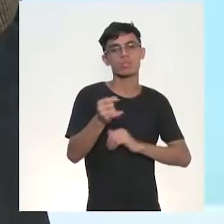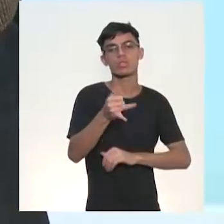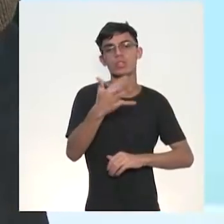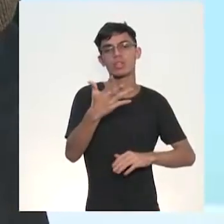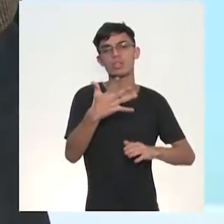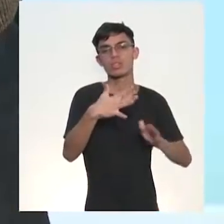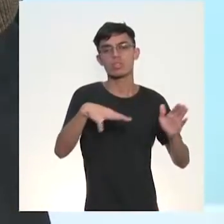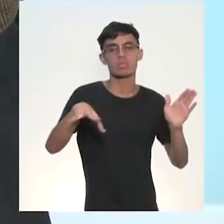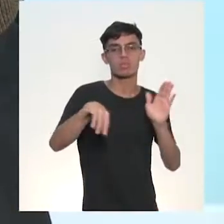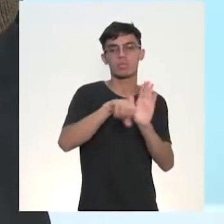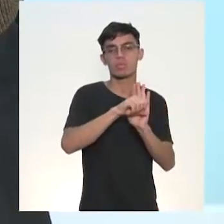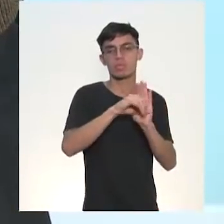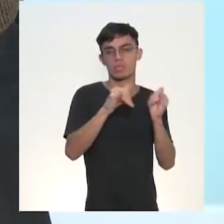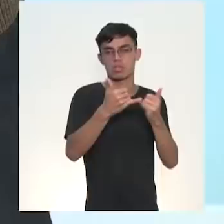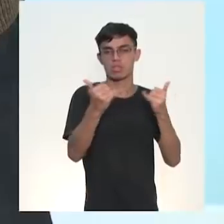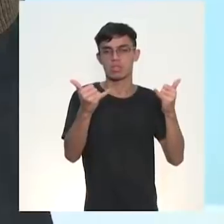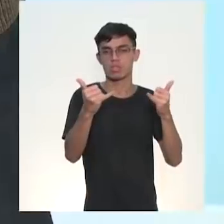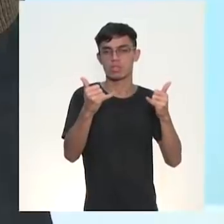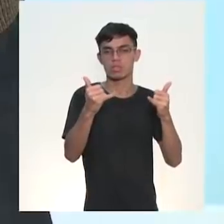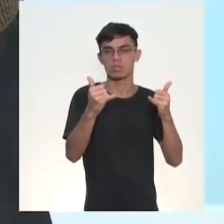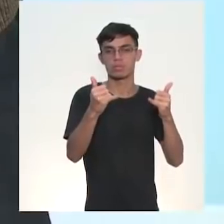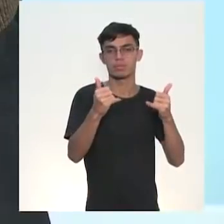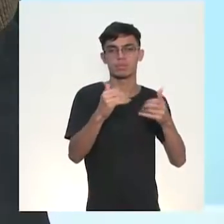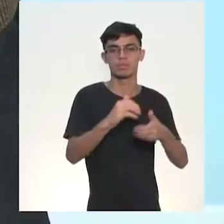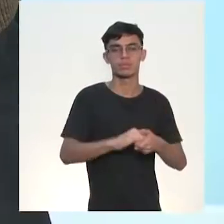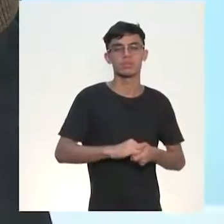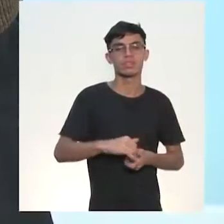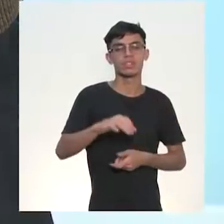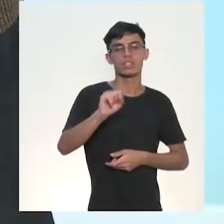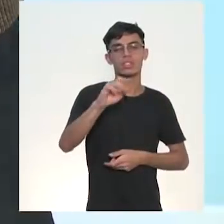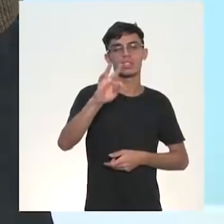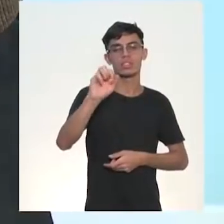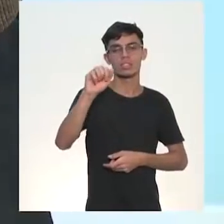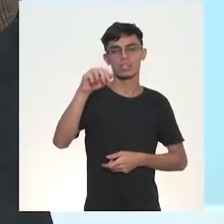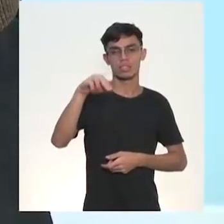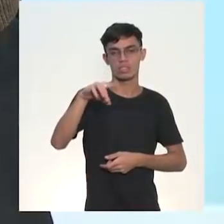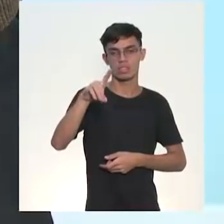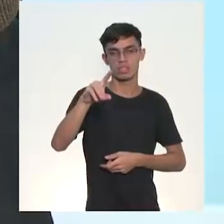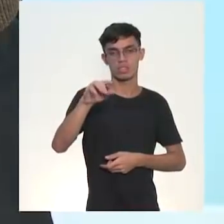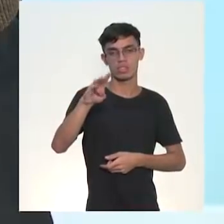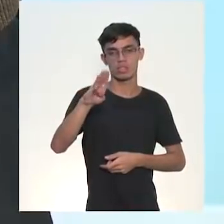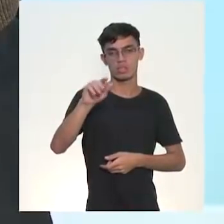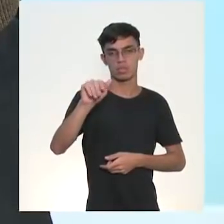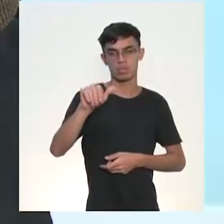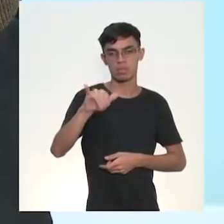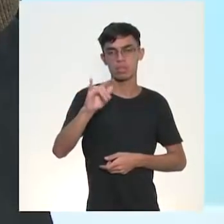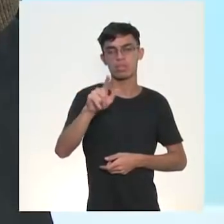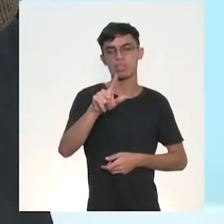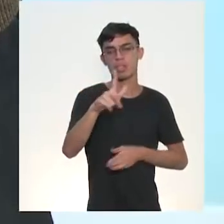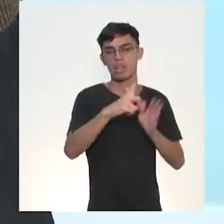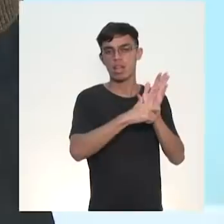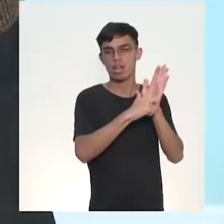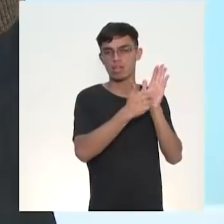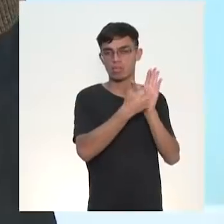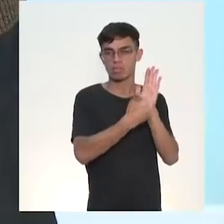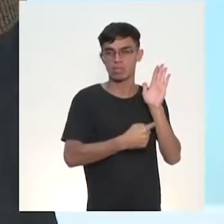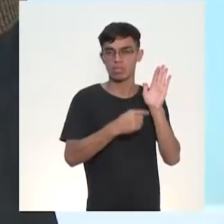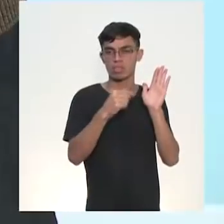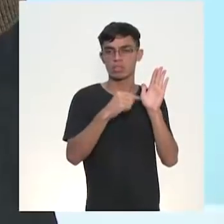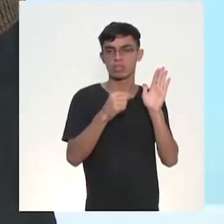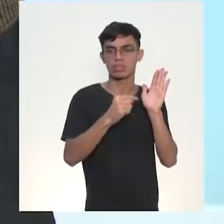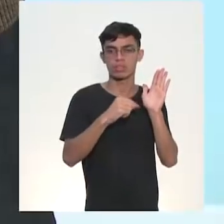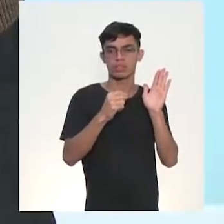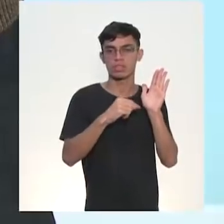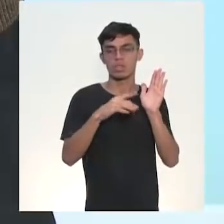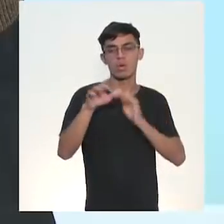energia consumida no modo standby, né? Então, esse selo aqui, eu vou comprar o aparelho que tiver com esse selo aqui nessa certificação A ali, ó,